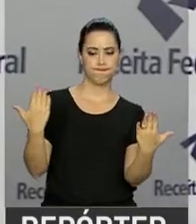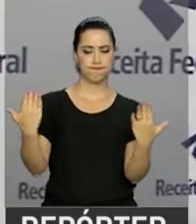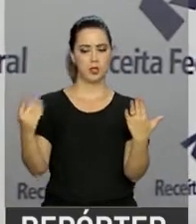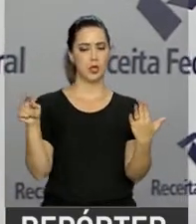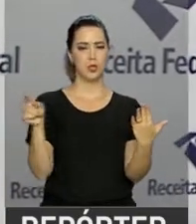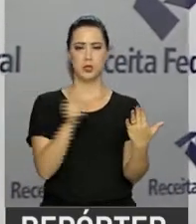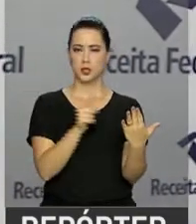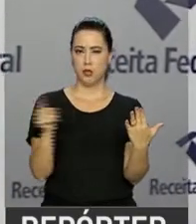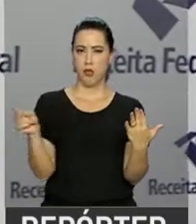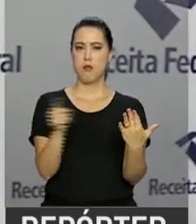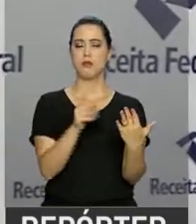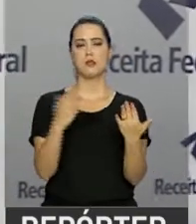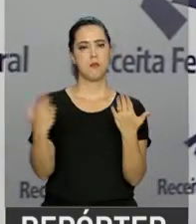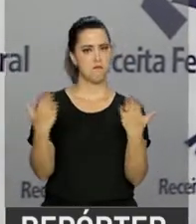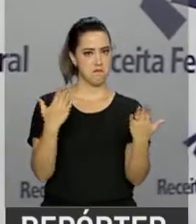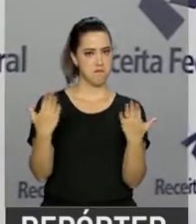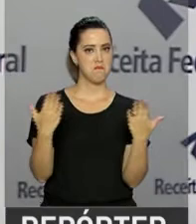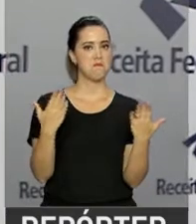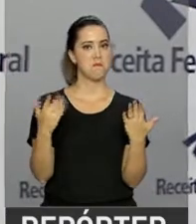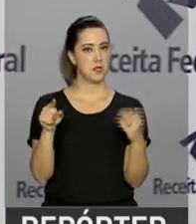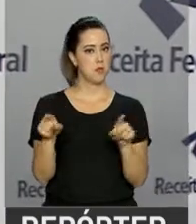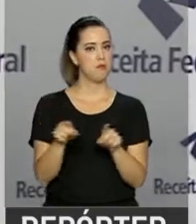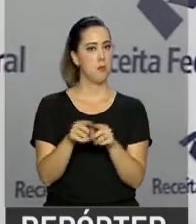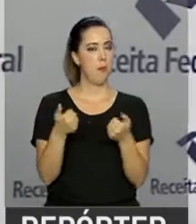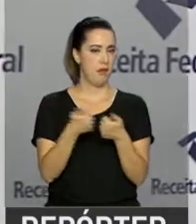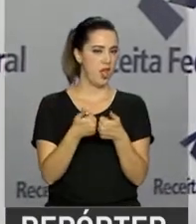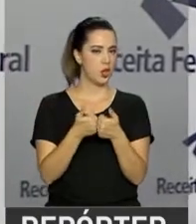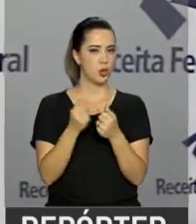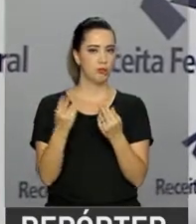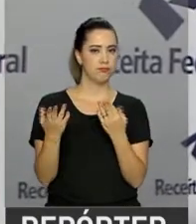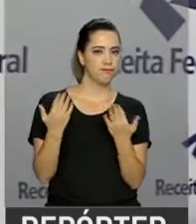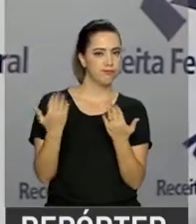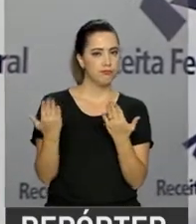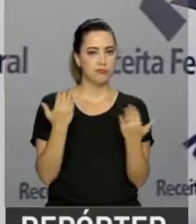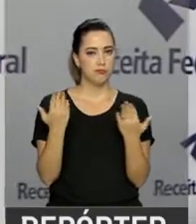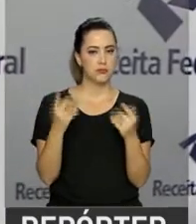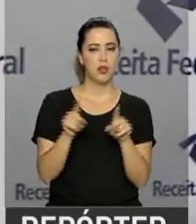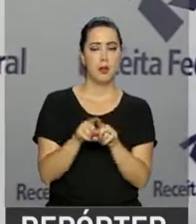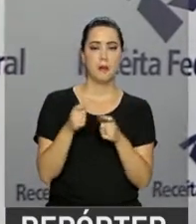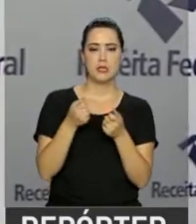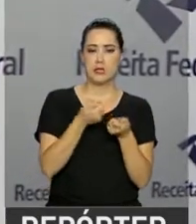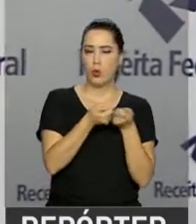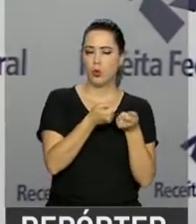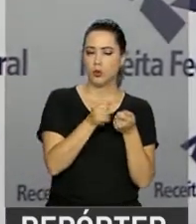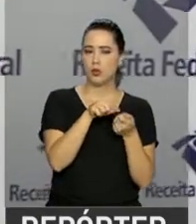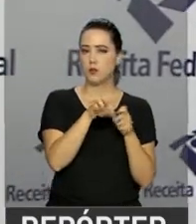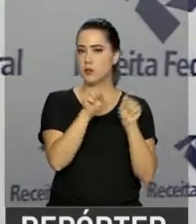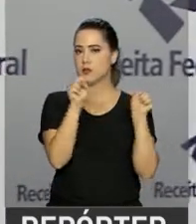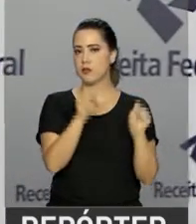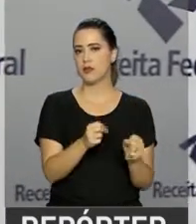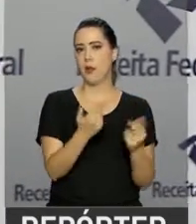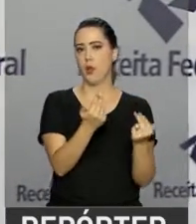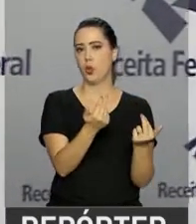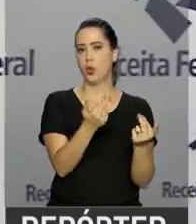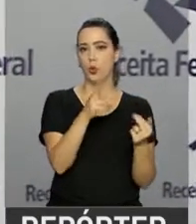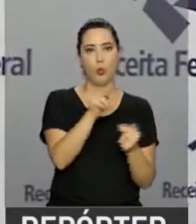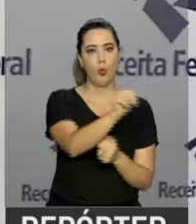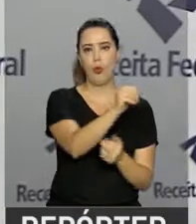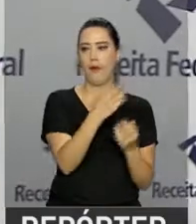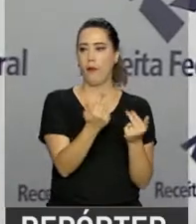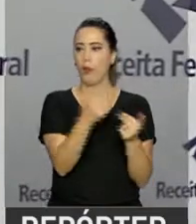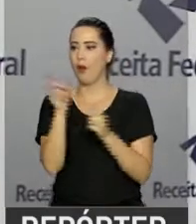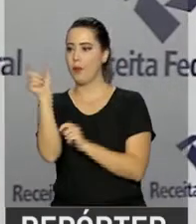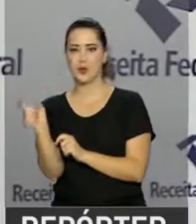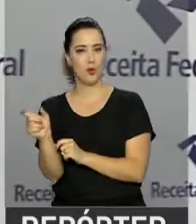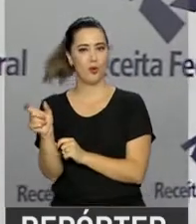e uma semelhança muito grande e obviamente serão necessários alguns ajustes a máquina nunca vai trabalhar exatamente igual